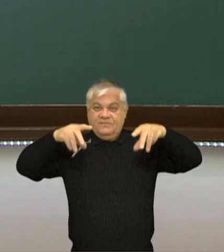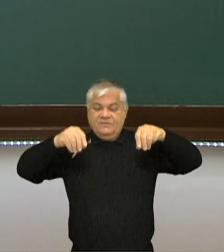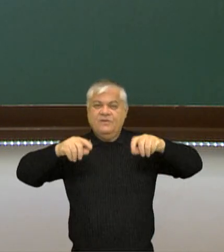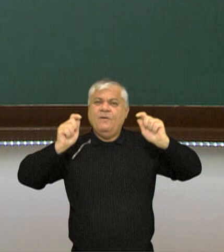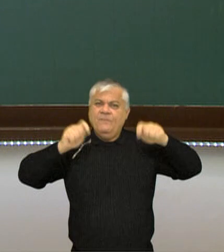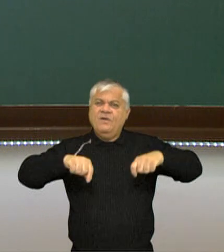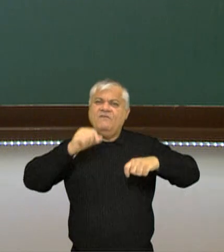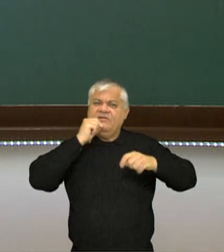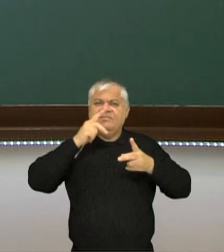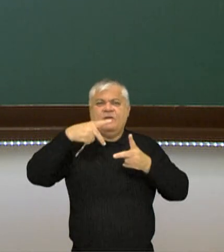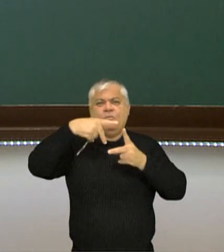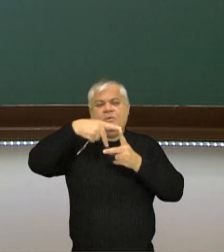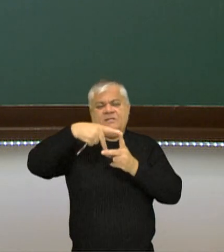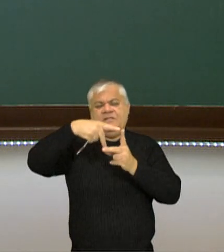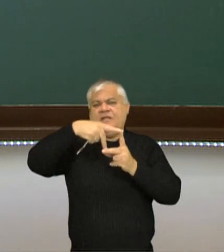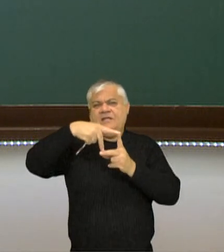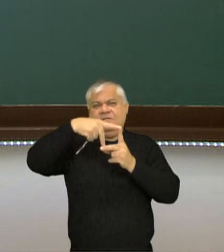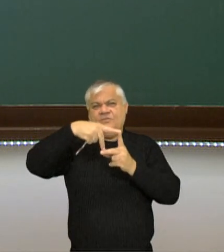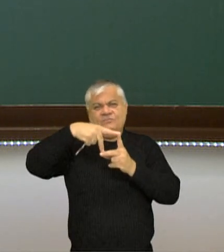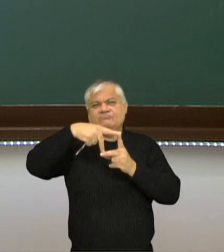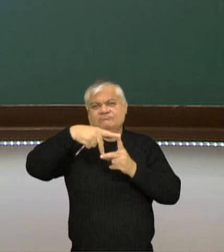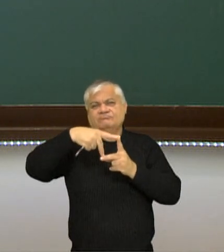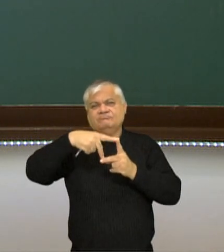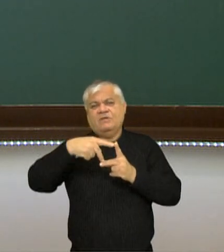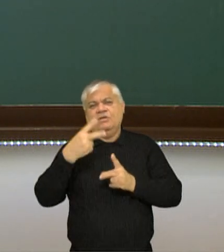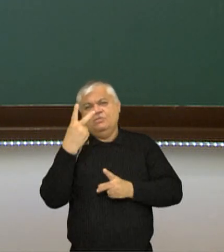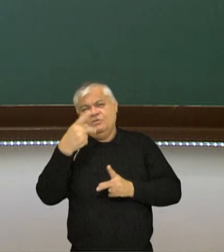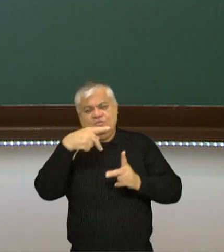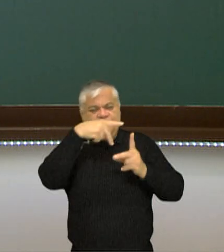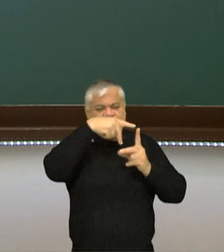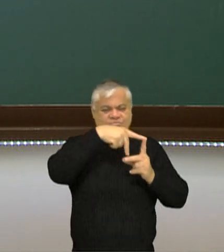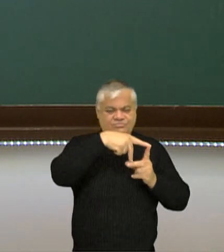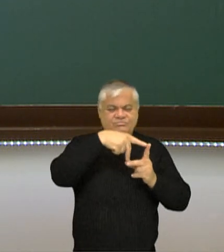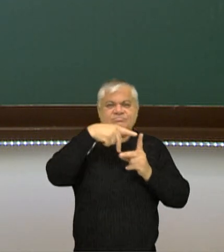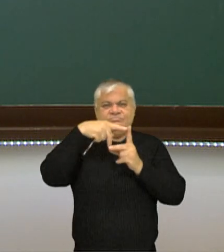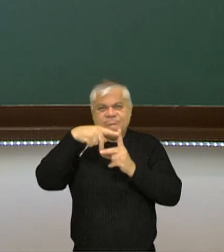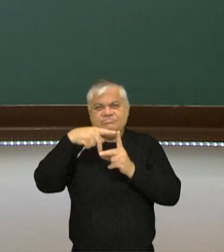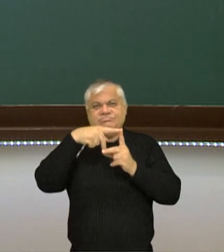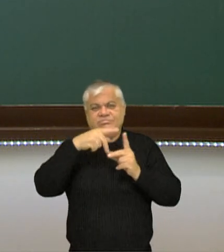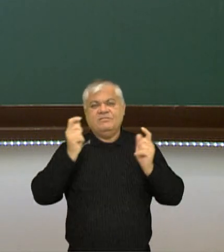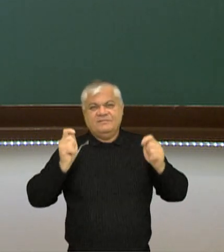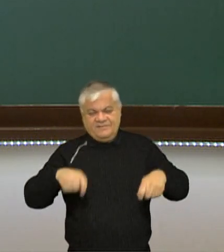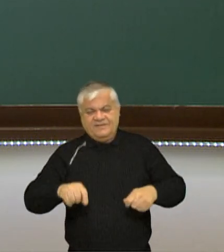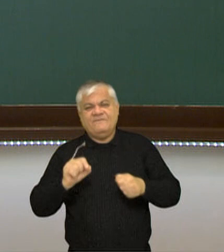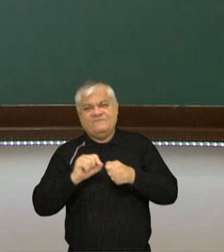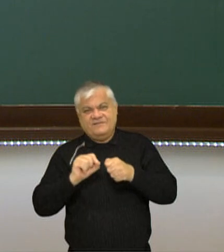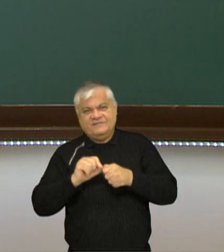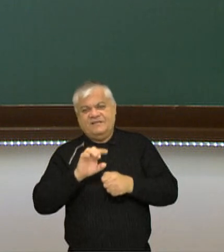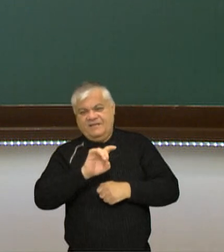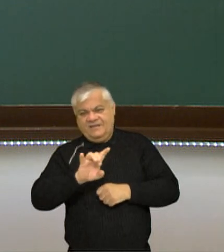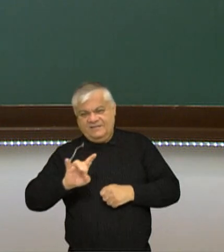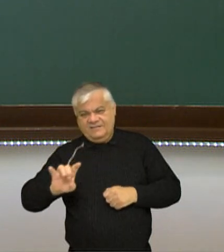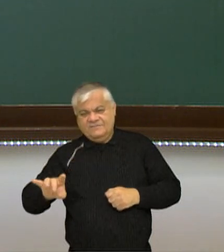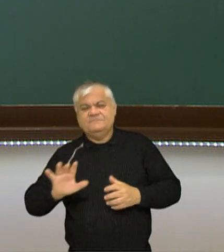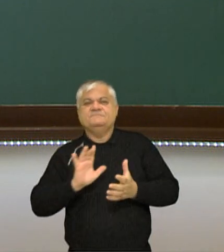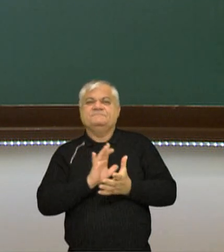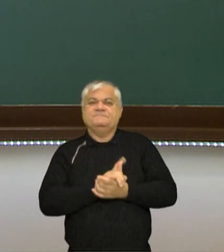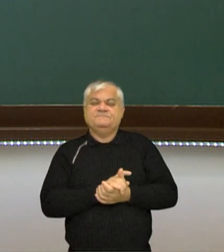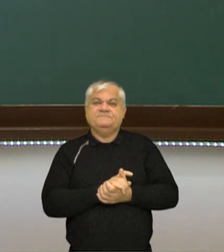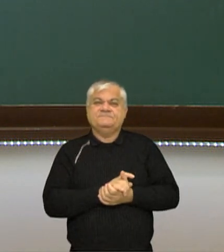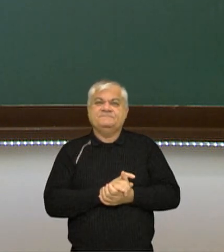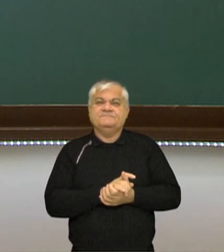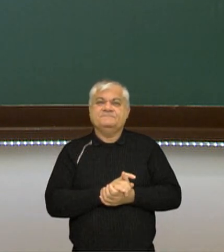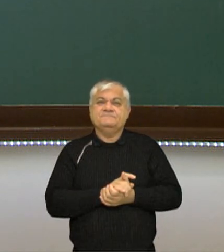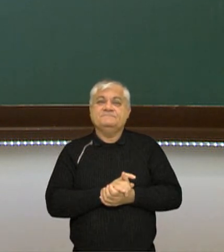um quadrado. Então, duas peças com dois quadrados ali, né? Um quadrado em cada peça, serão as suas